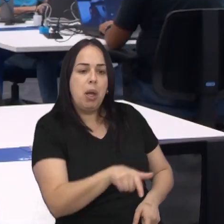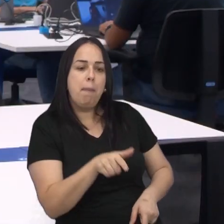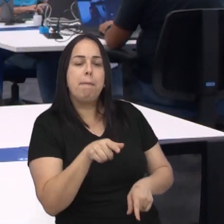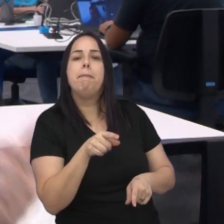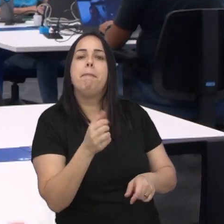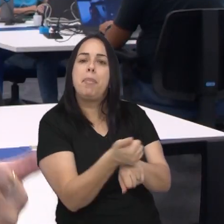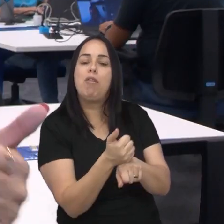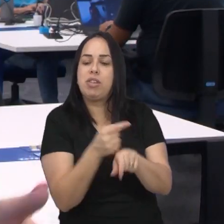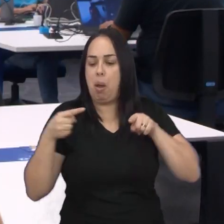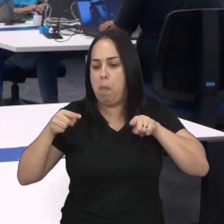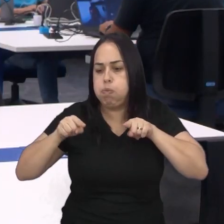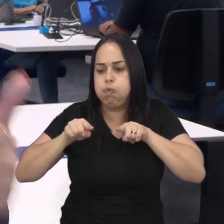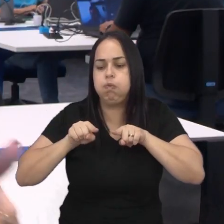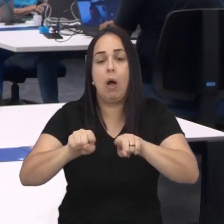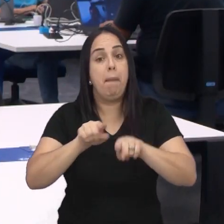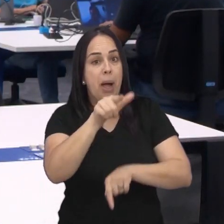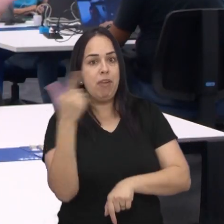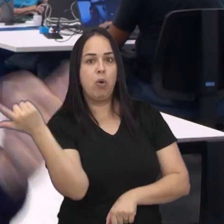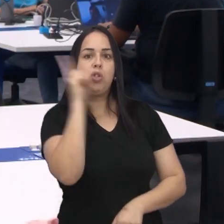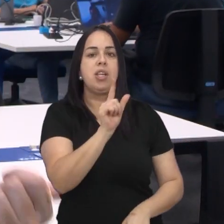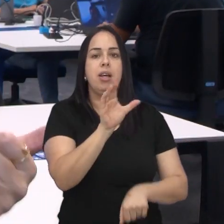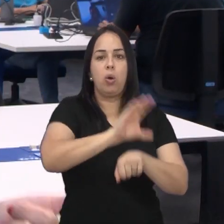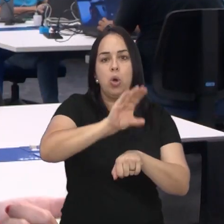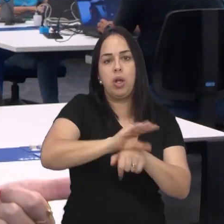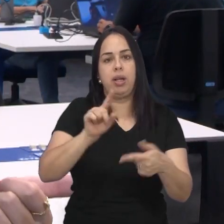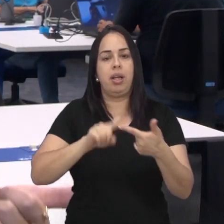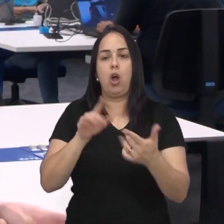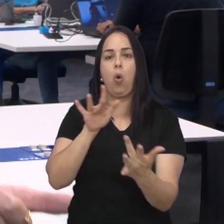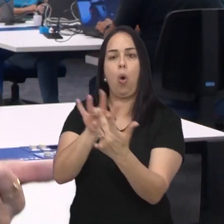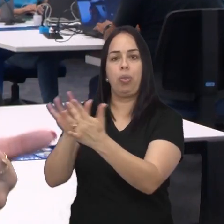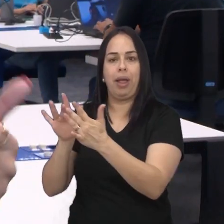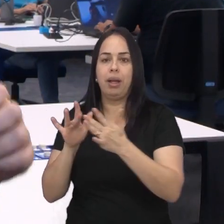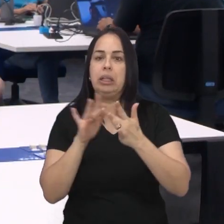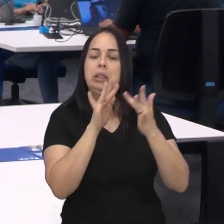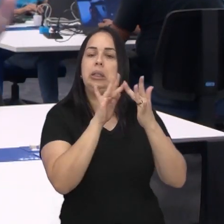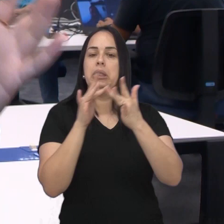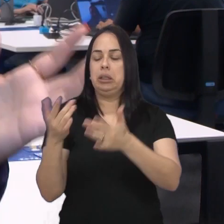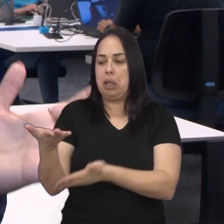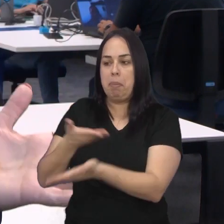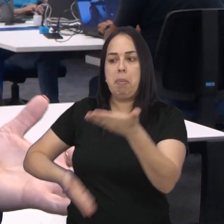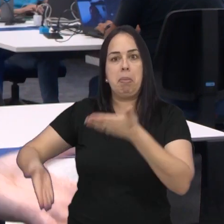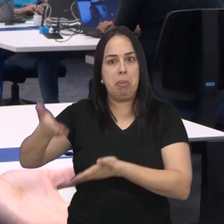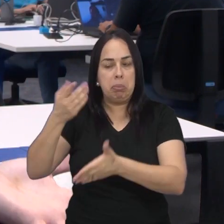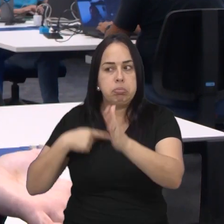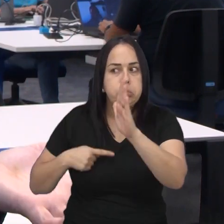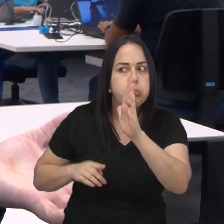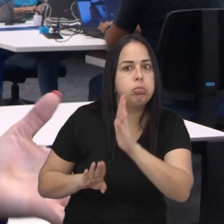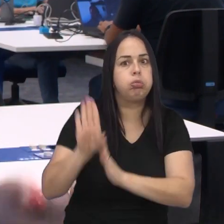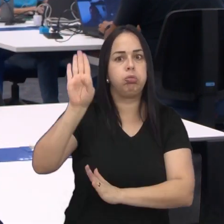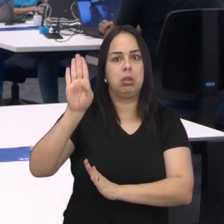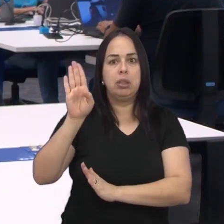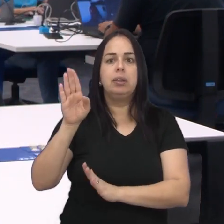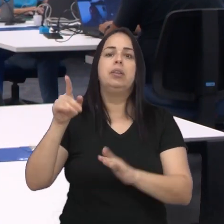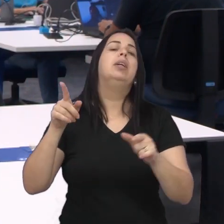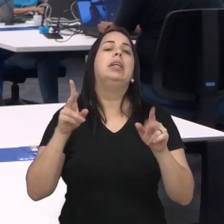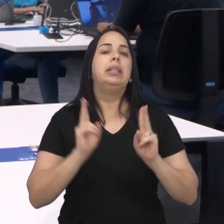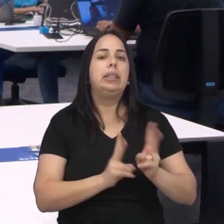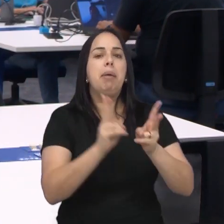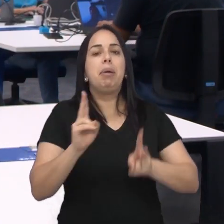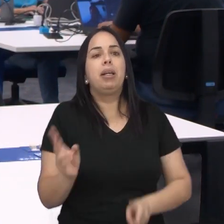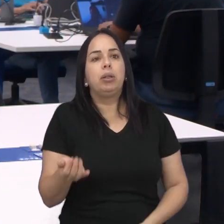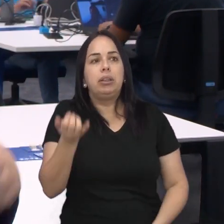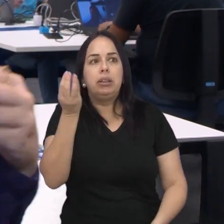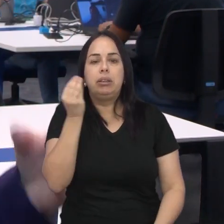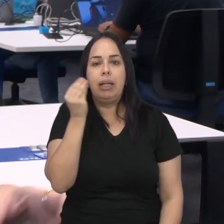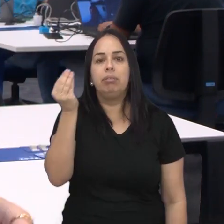é algo que ele vai conseguir fazer através de cursos, network, acompanhar todo o mercado mesmo, né? Trazendo